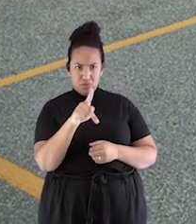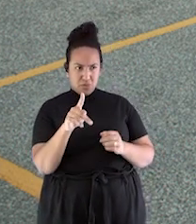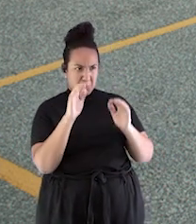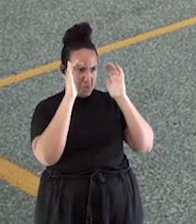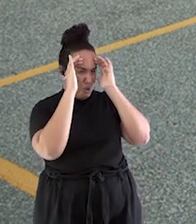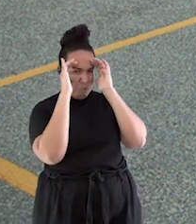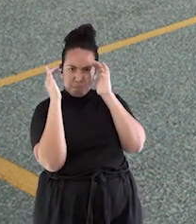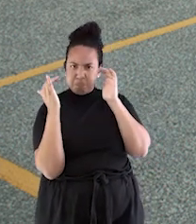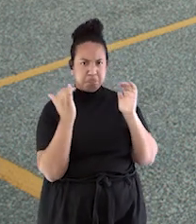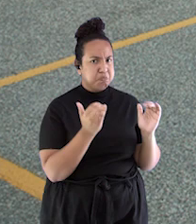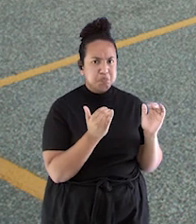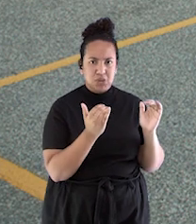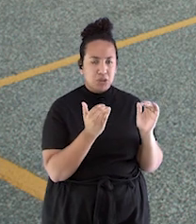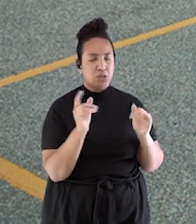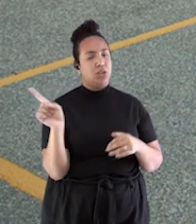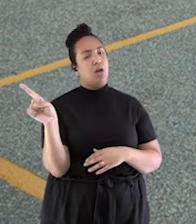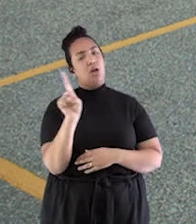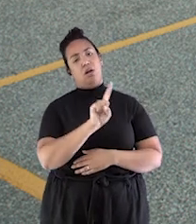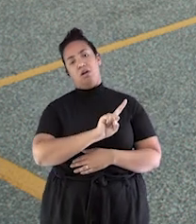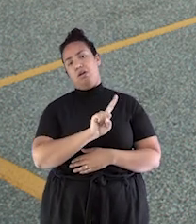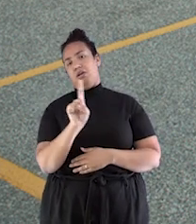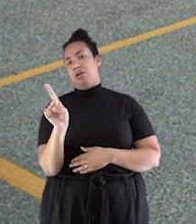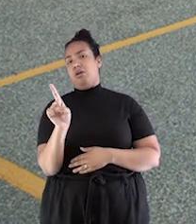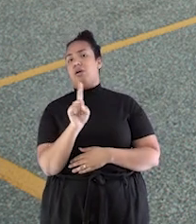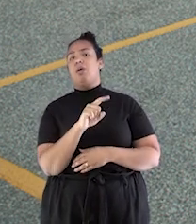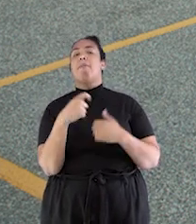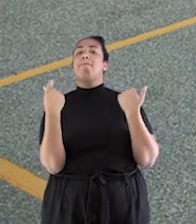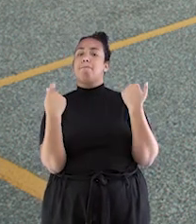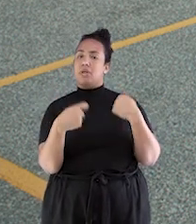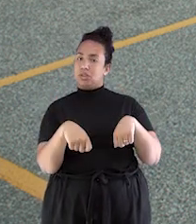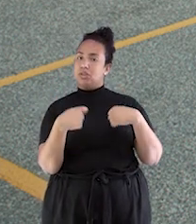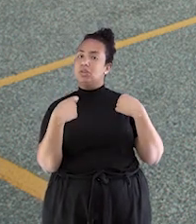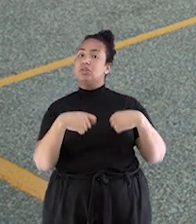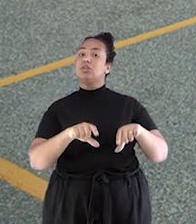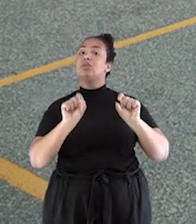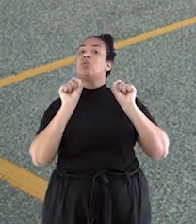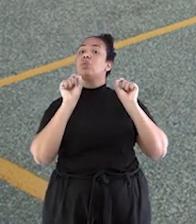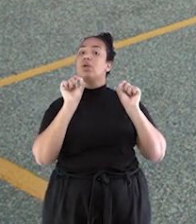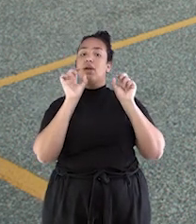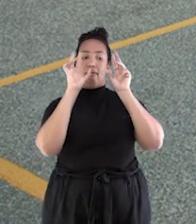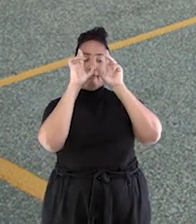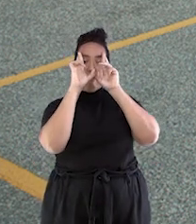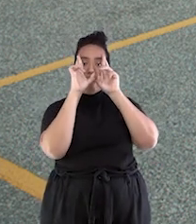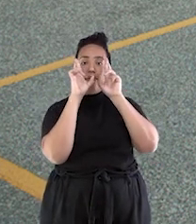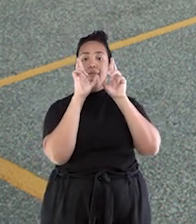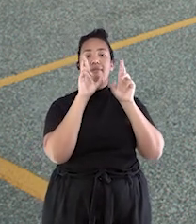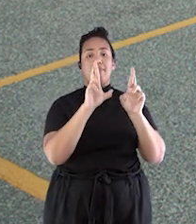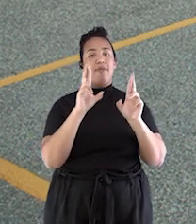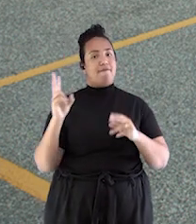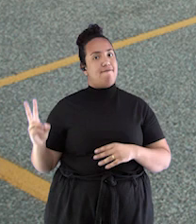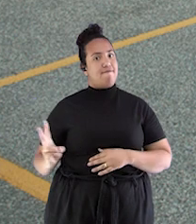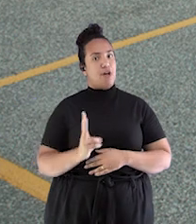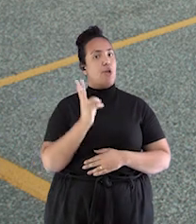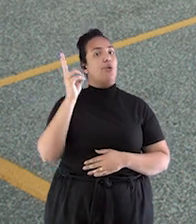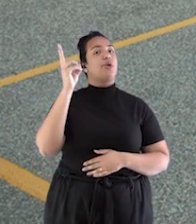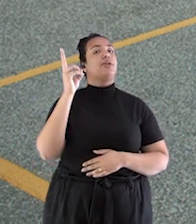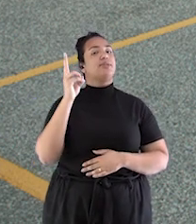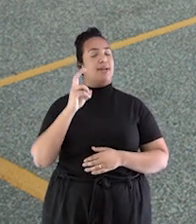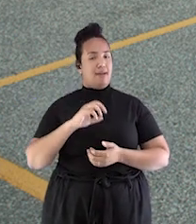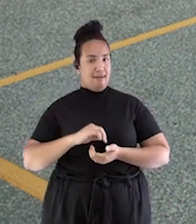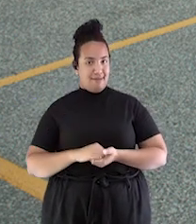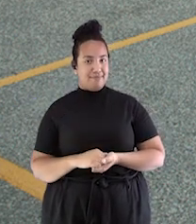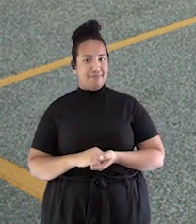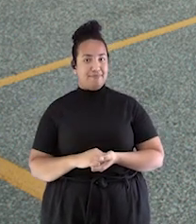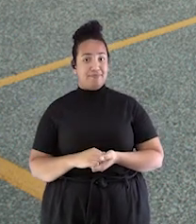o professor? Não, né? Devemos sim. Respeitar e valorizar,